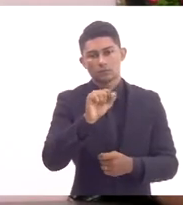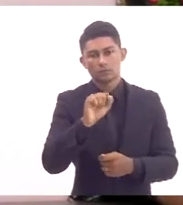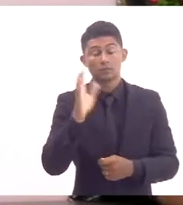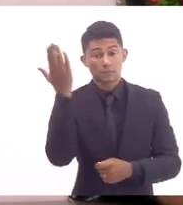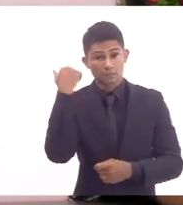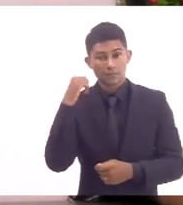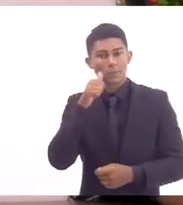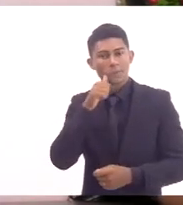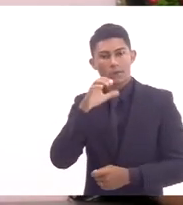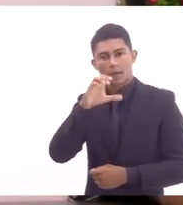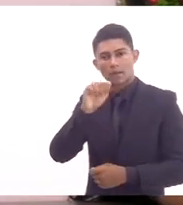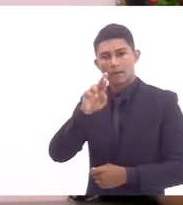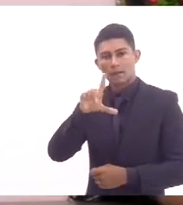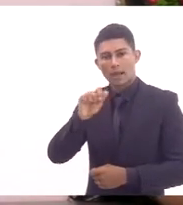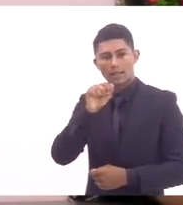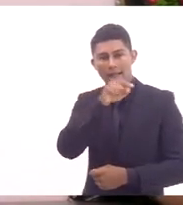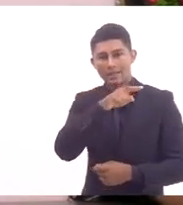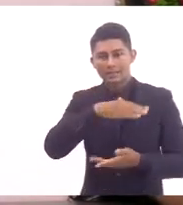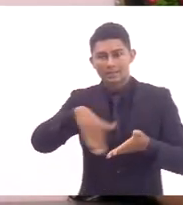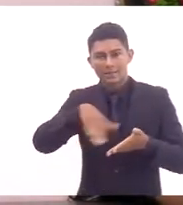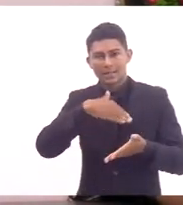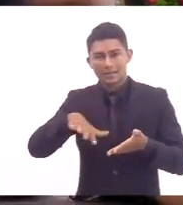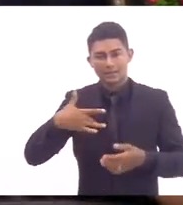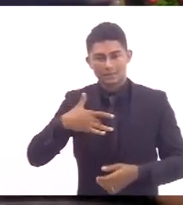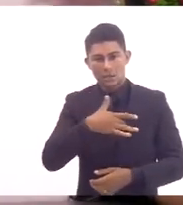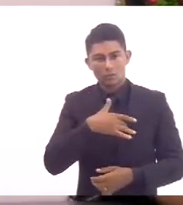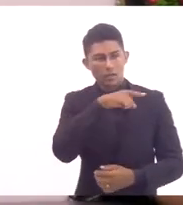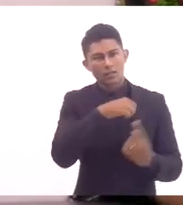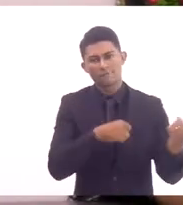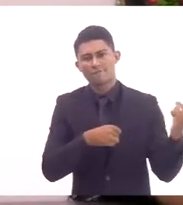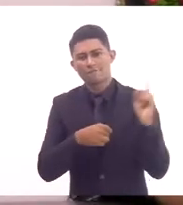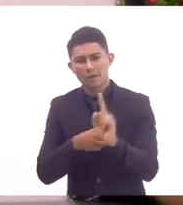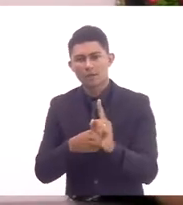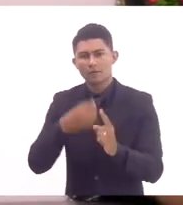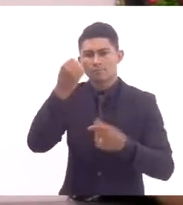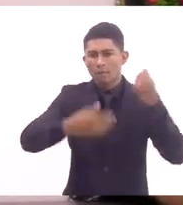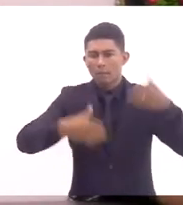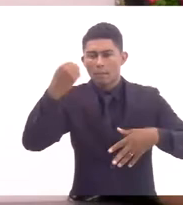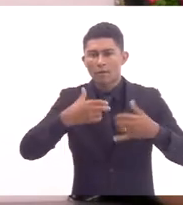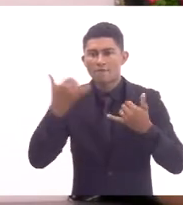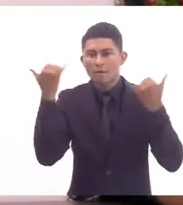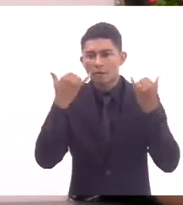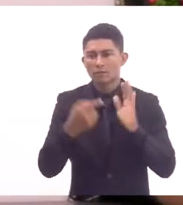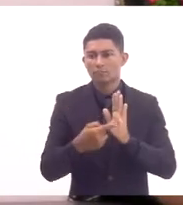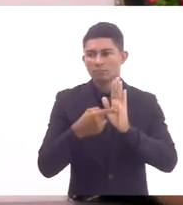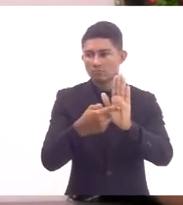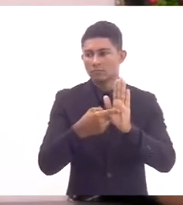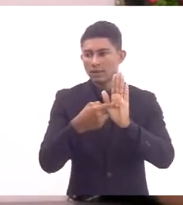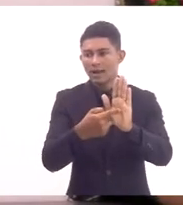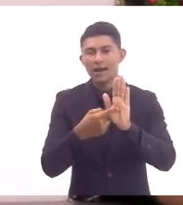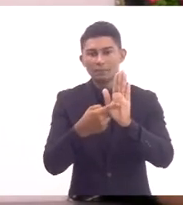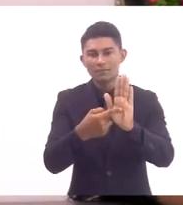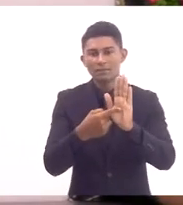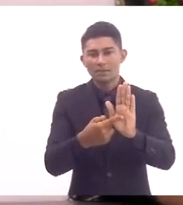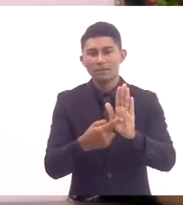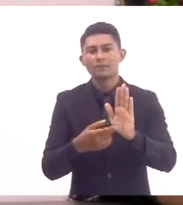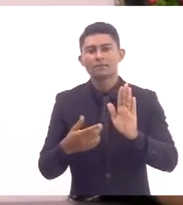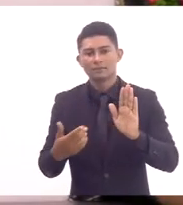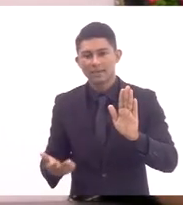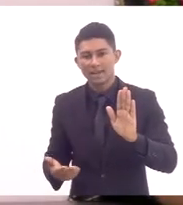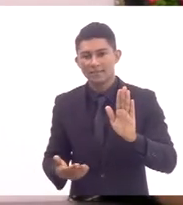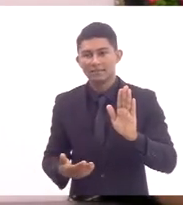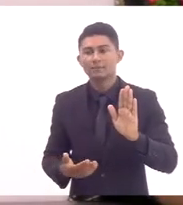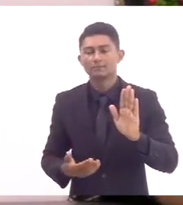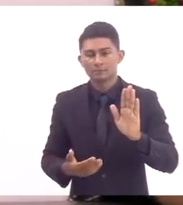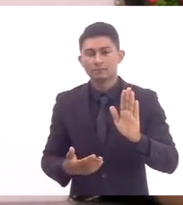Carla tava na Secretaria Municipal de Saúde ela participou desse evento apresentando dados muito importantes a fundação a Fiocruz